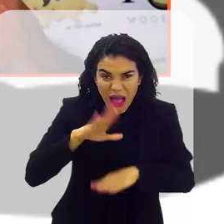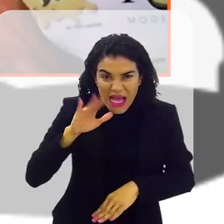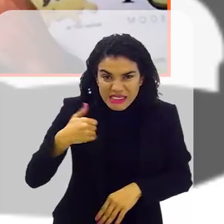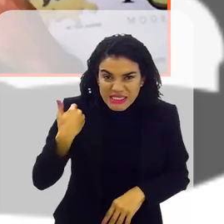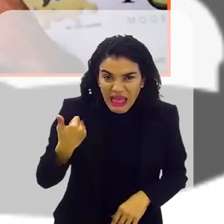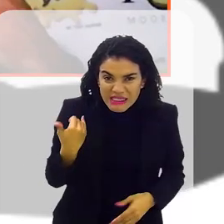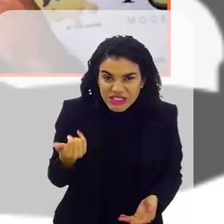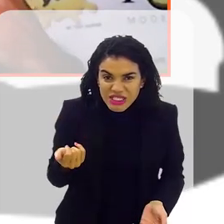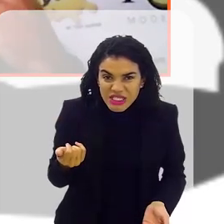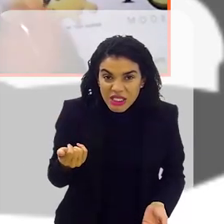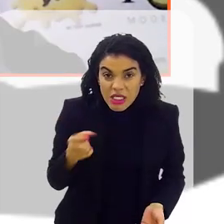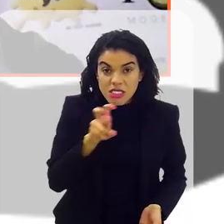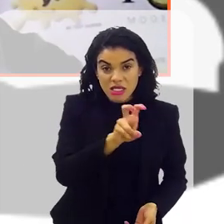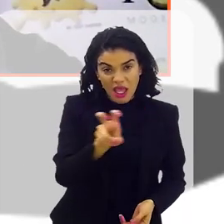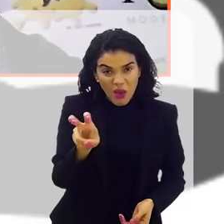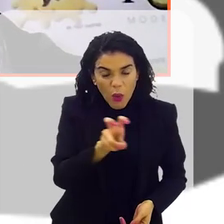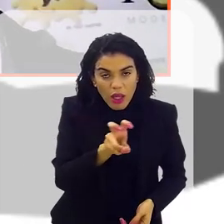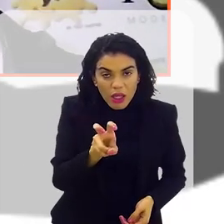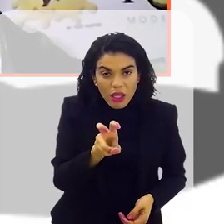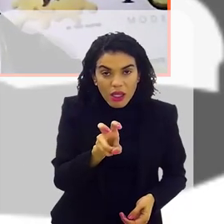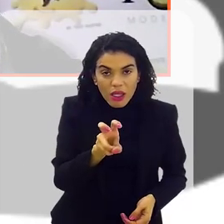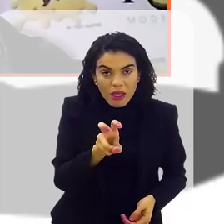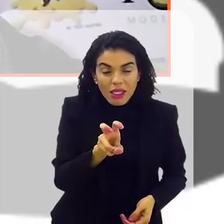de idade 55